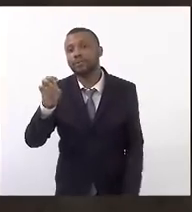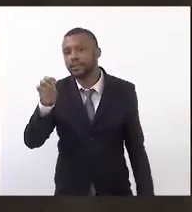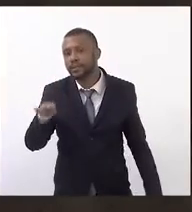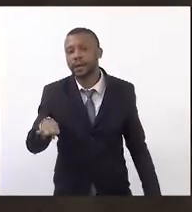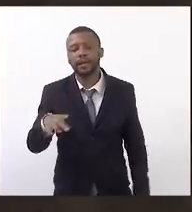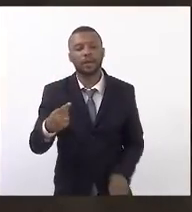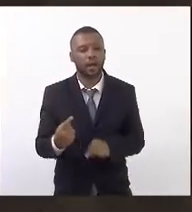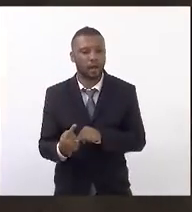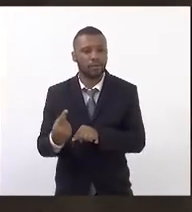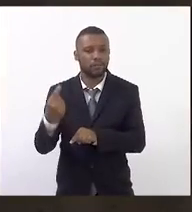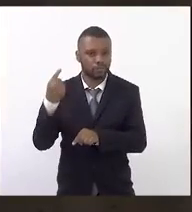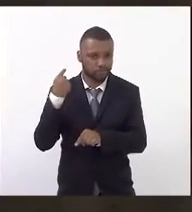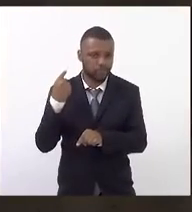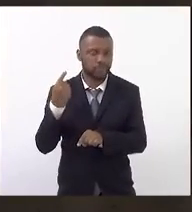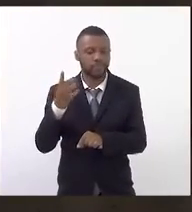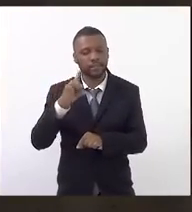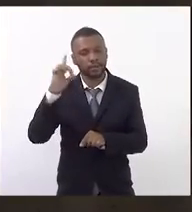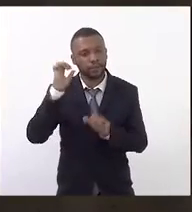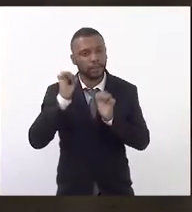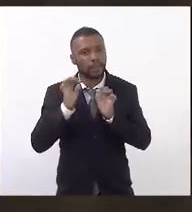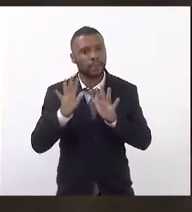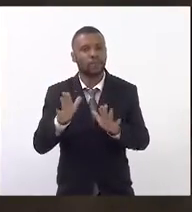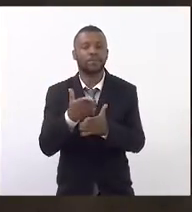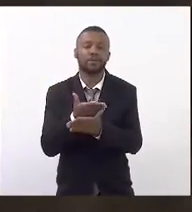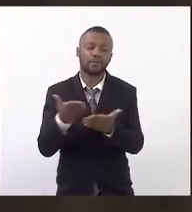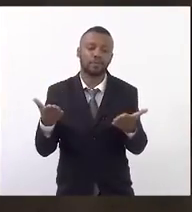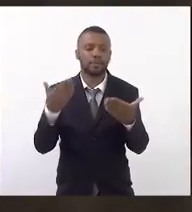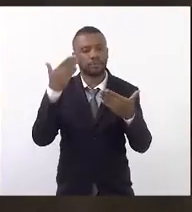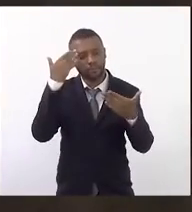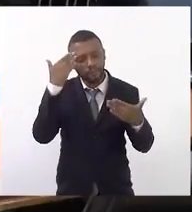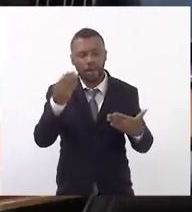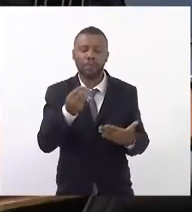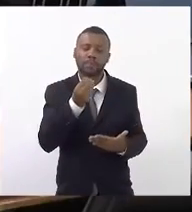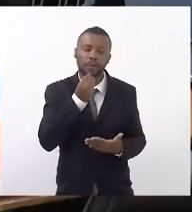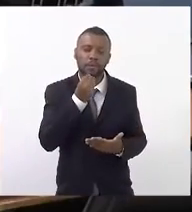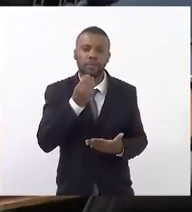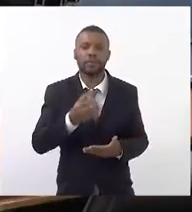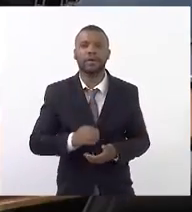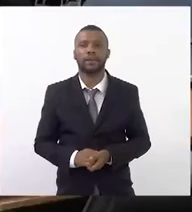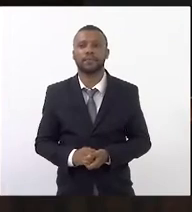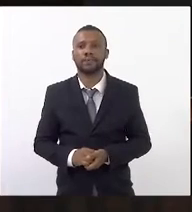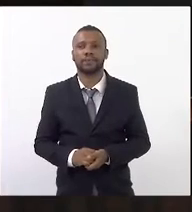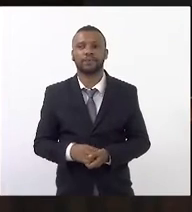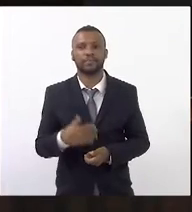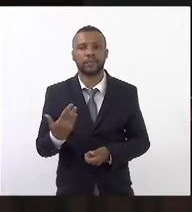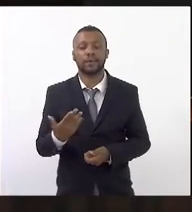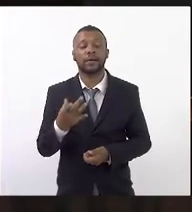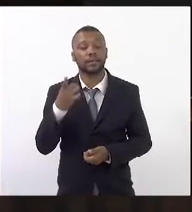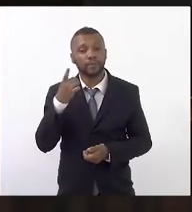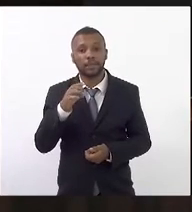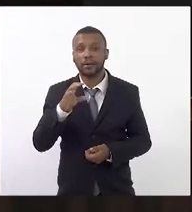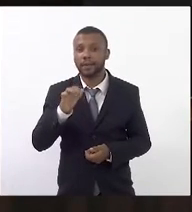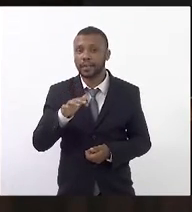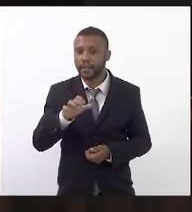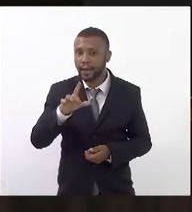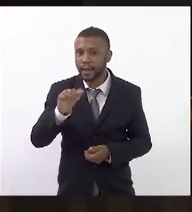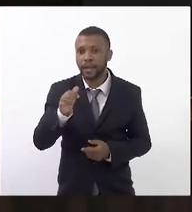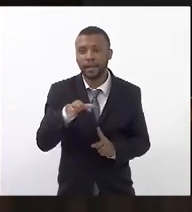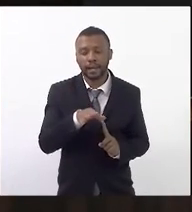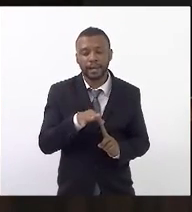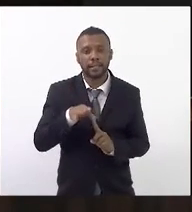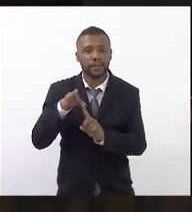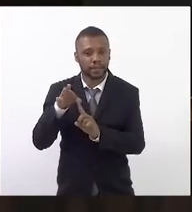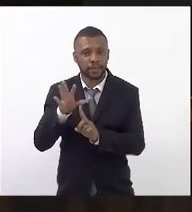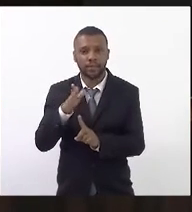tempo atrás, o Democratas. Que Deus abençoe a todos. Muito obrigado, senhor presidente, pela oportunidade. Parabéns, deputado Fábio Silva, parabéns, deputado Canella, pela liderança.